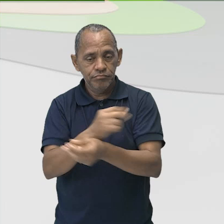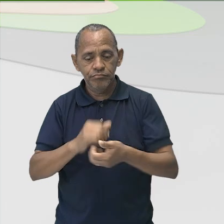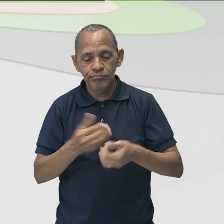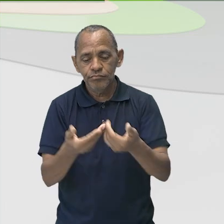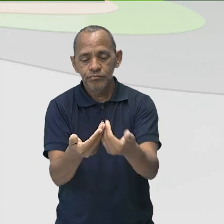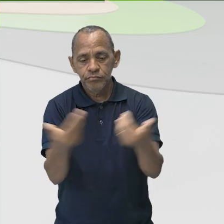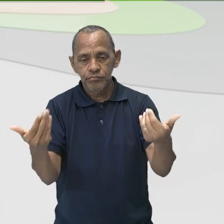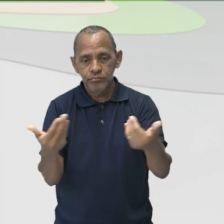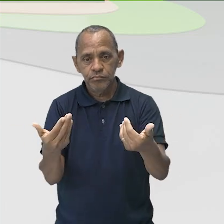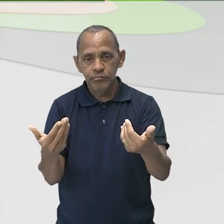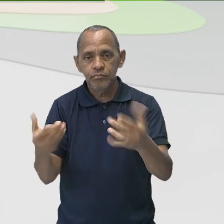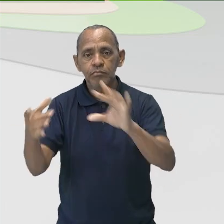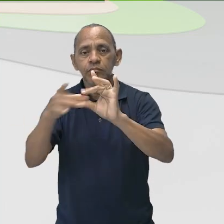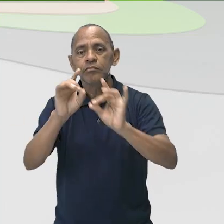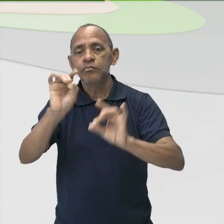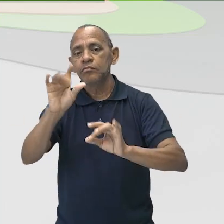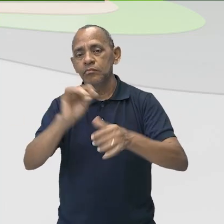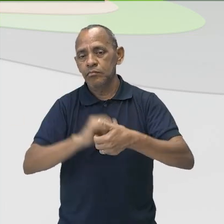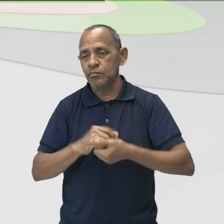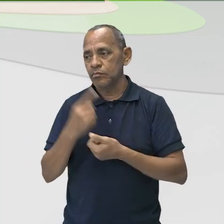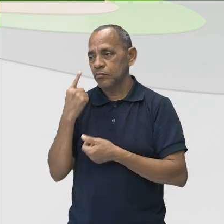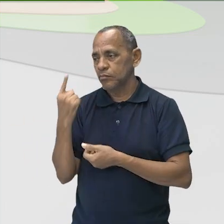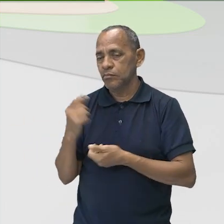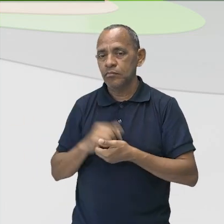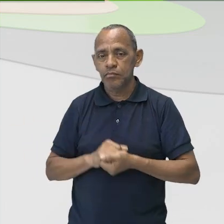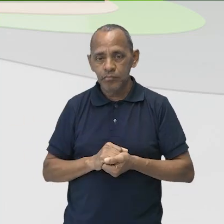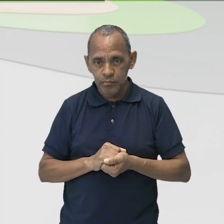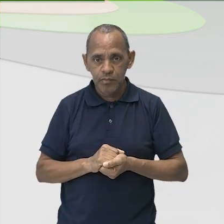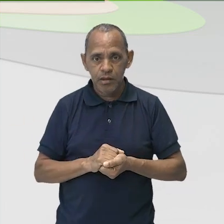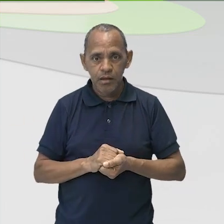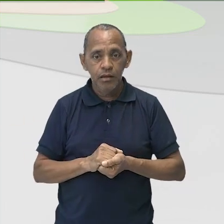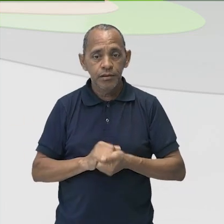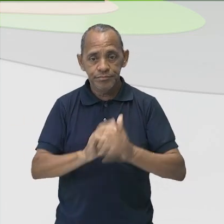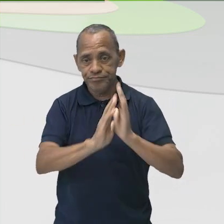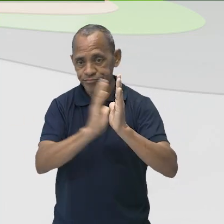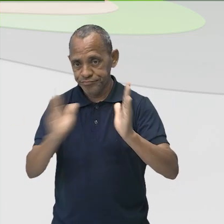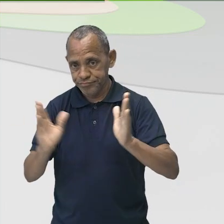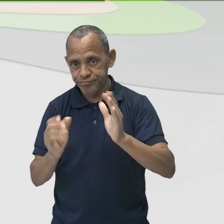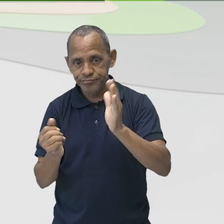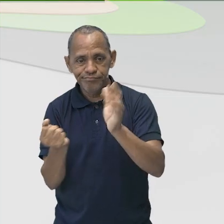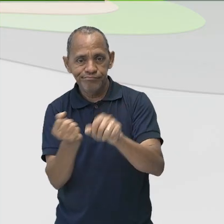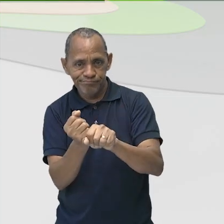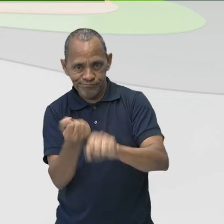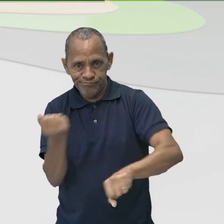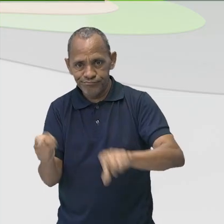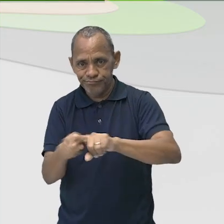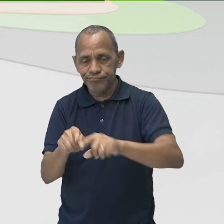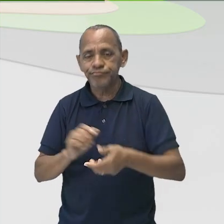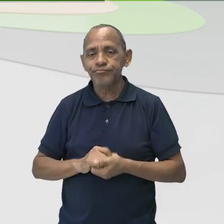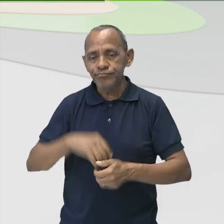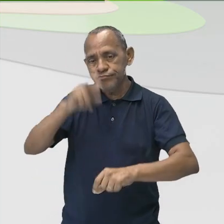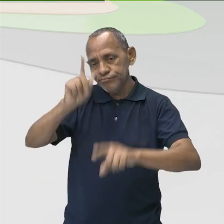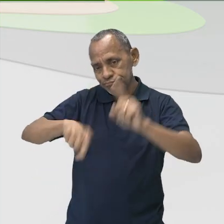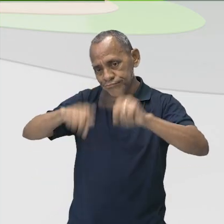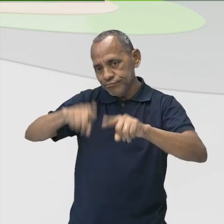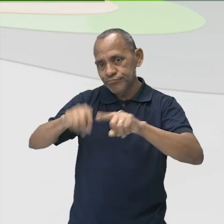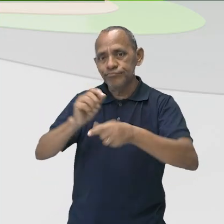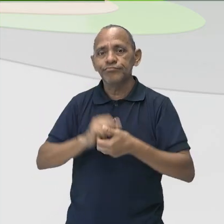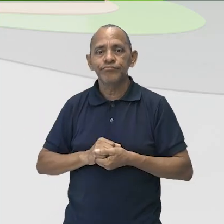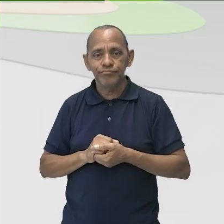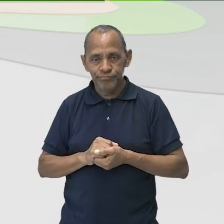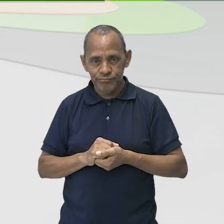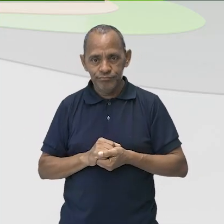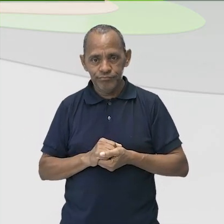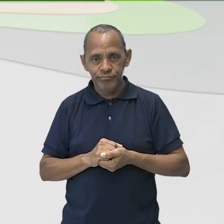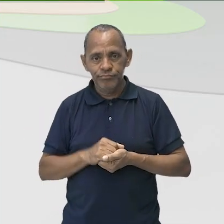cromossomos homólogos estão separados, unidos apenas pelo quiasmas. Observam-se nessa fase a quebra do envelope